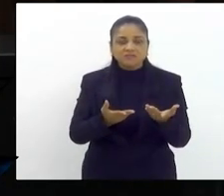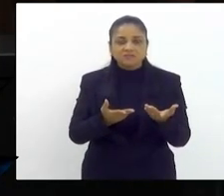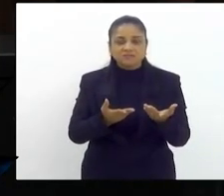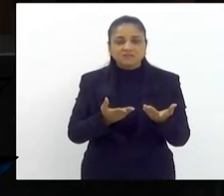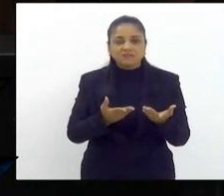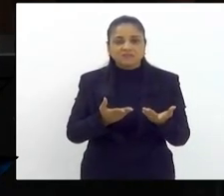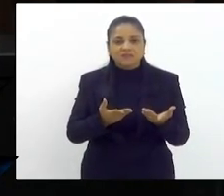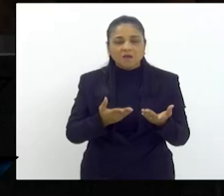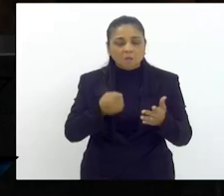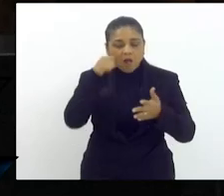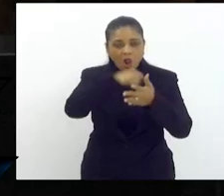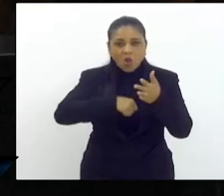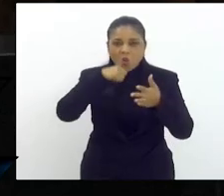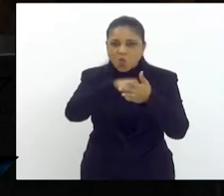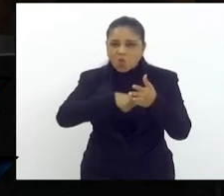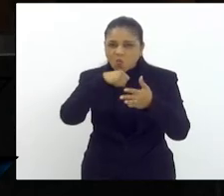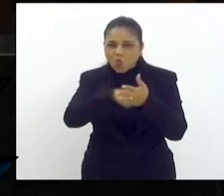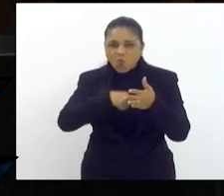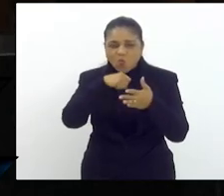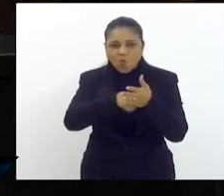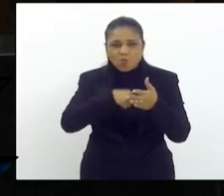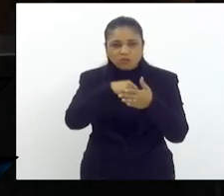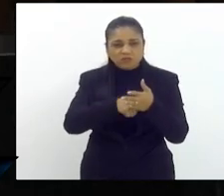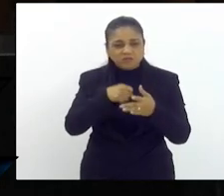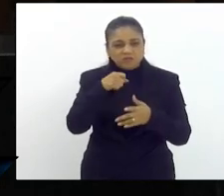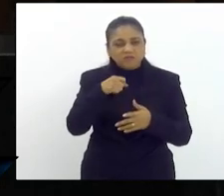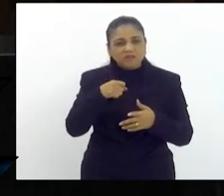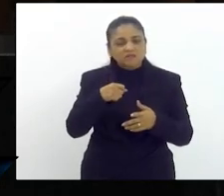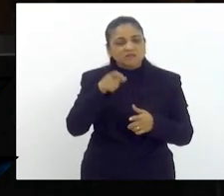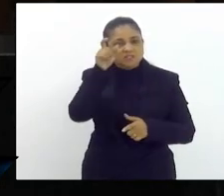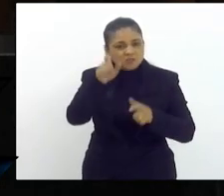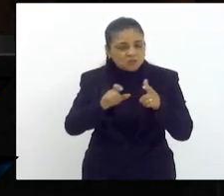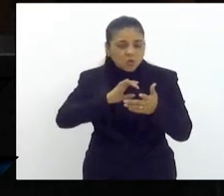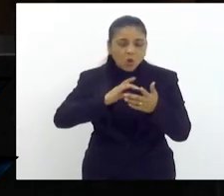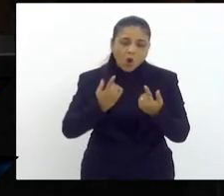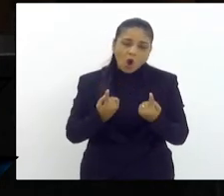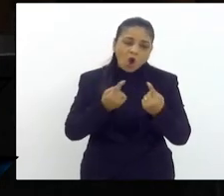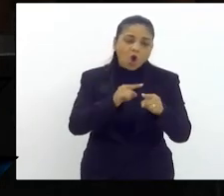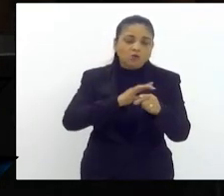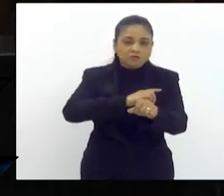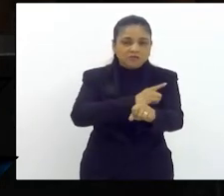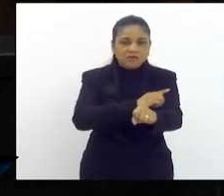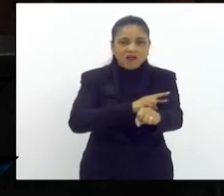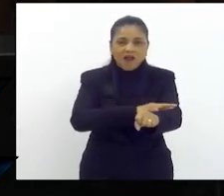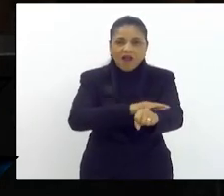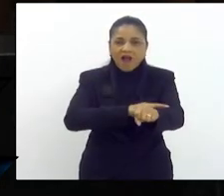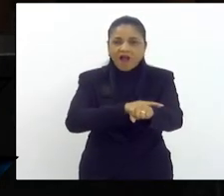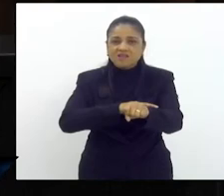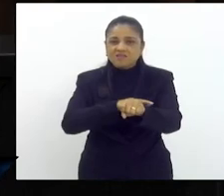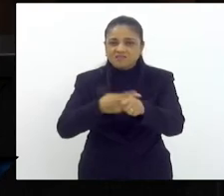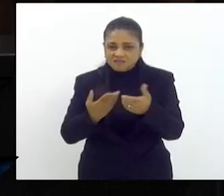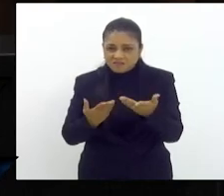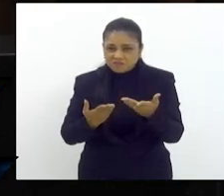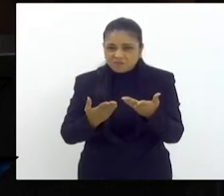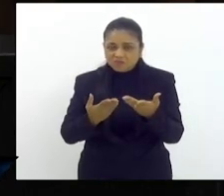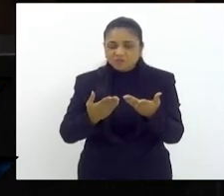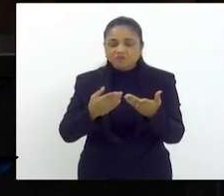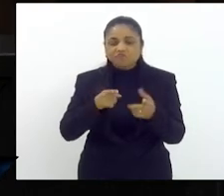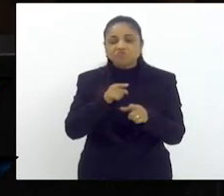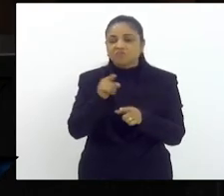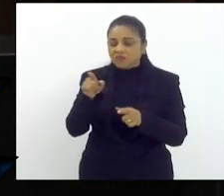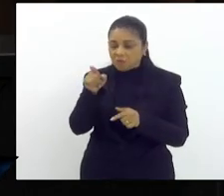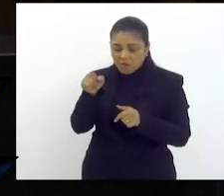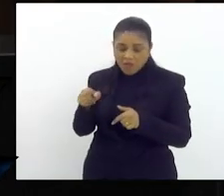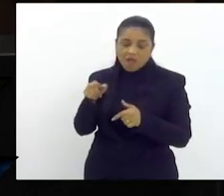uma lógica de luta daqueles daquelas que luta contra o racismo sistemático vossa excelência também tratava da